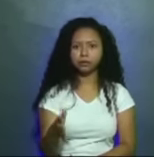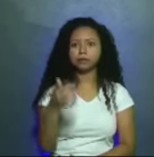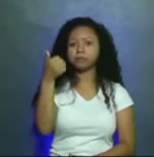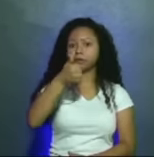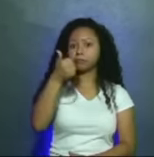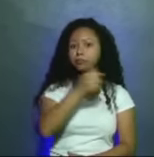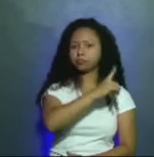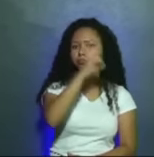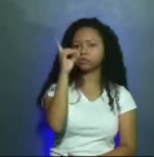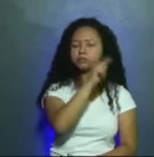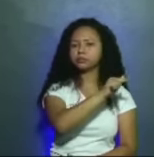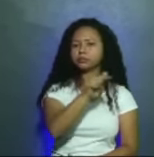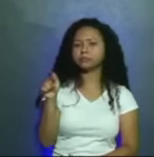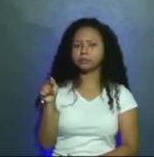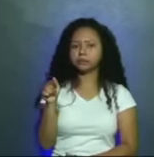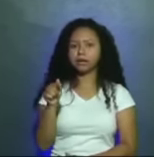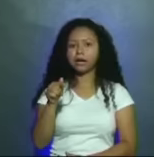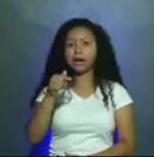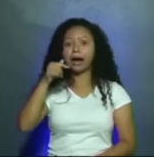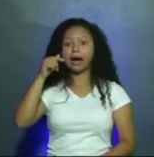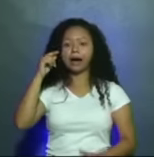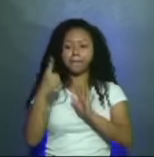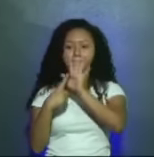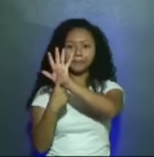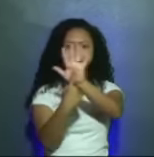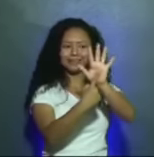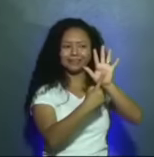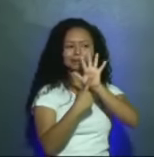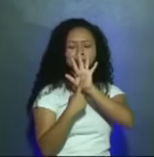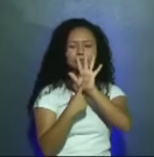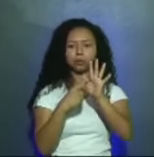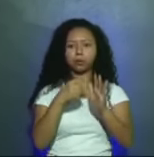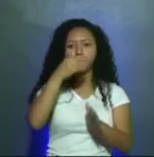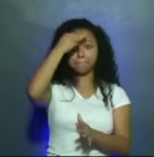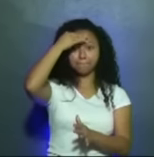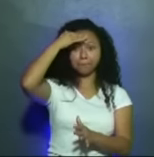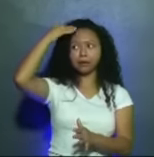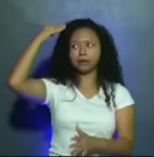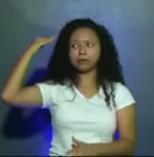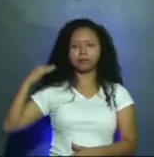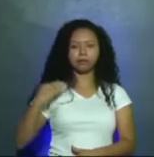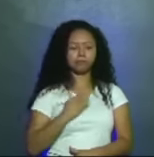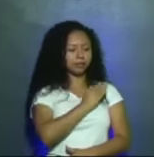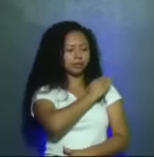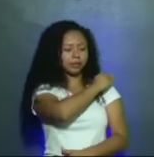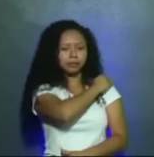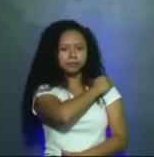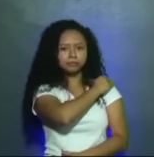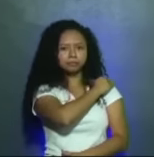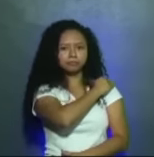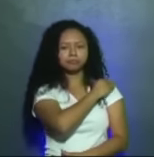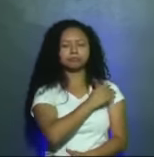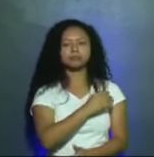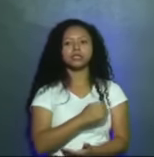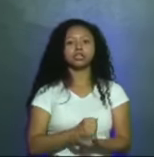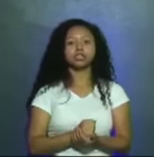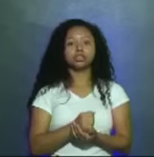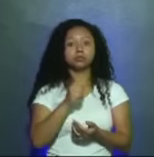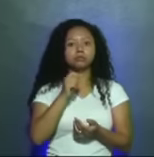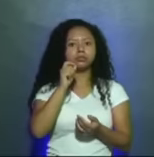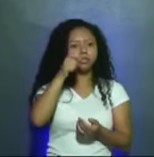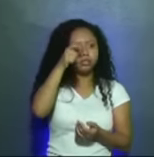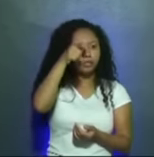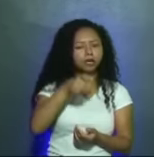primeiramente a Maria Madalena, de quem havia expulsado 7 demônios. Ela foi e contou aos que com ele